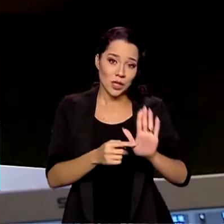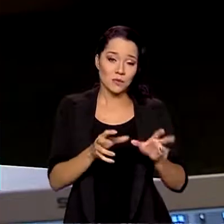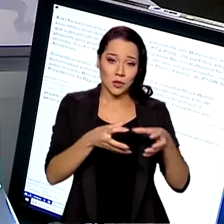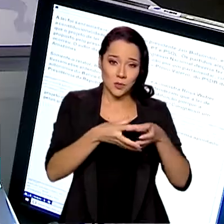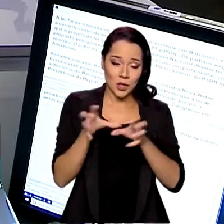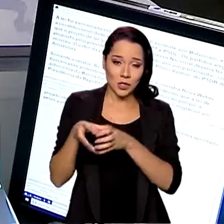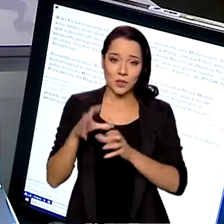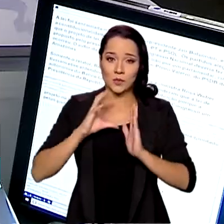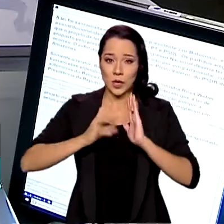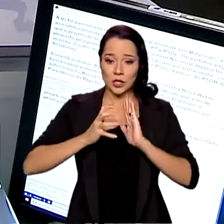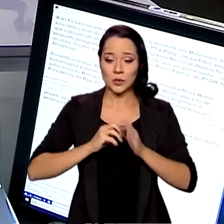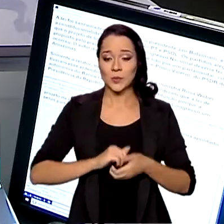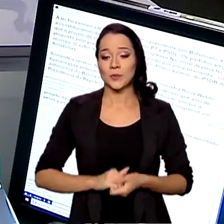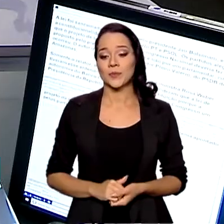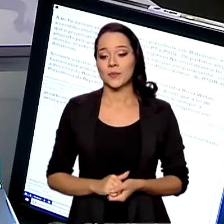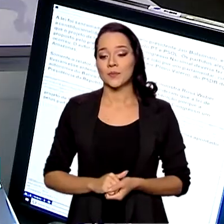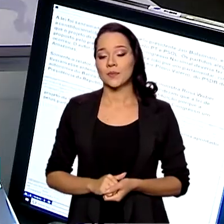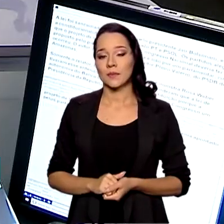partidos.